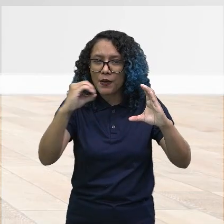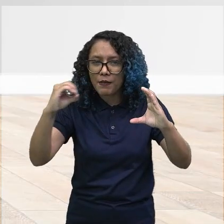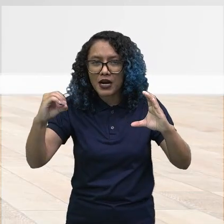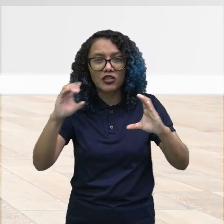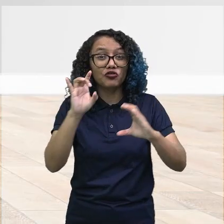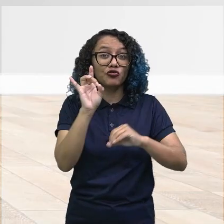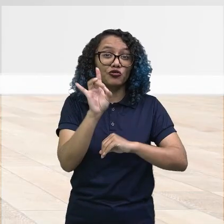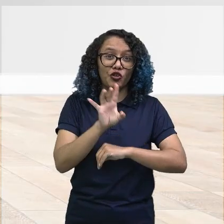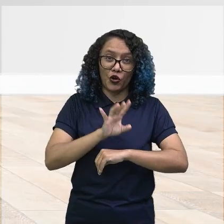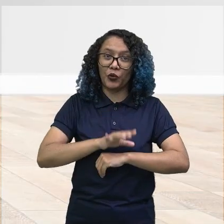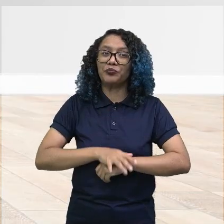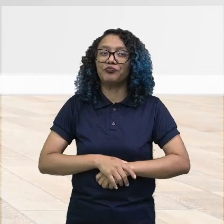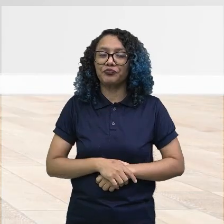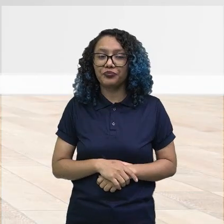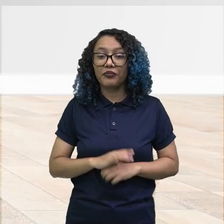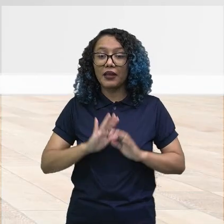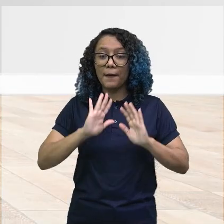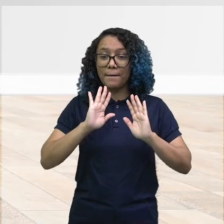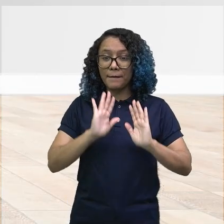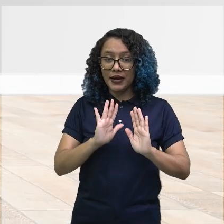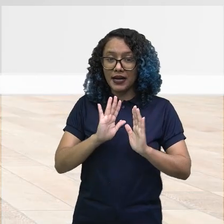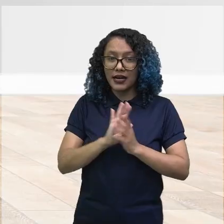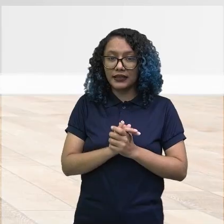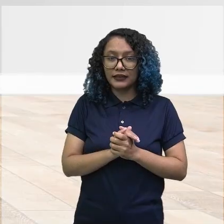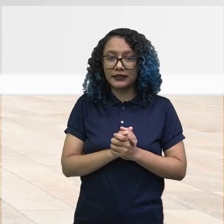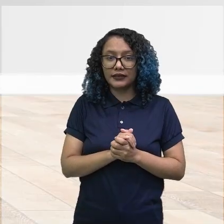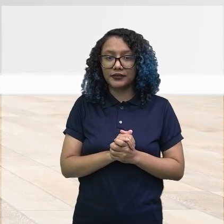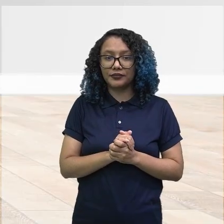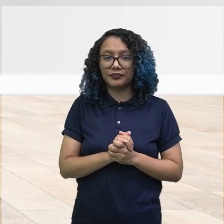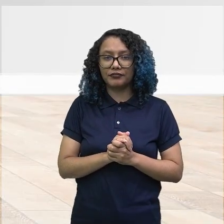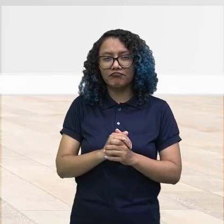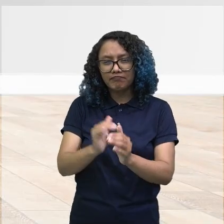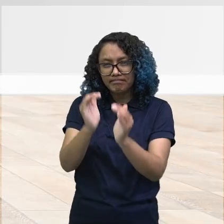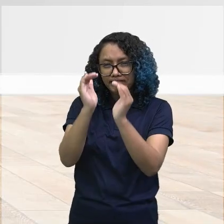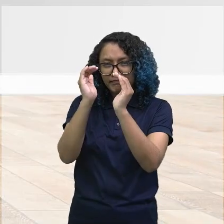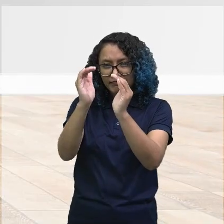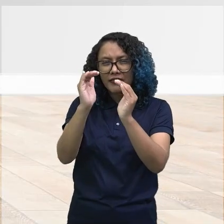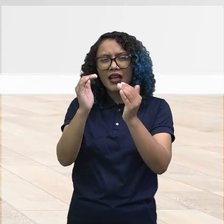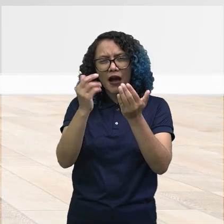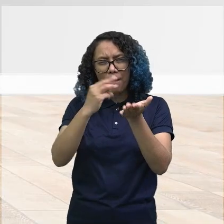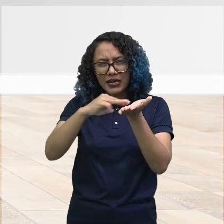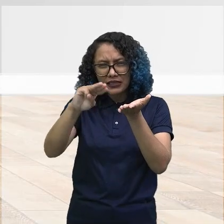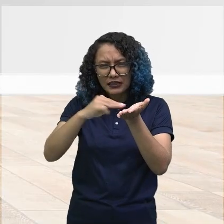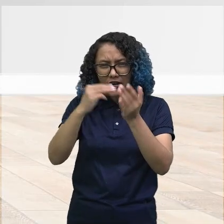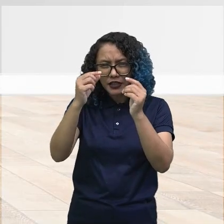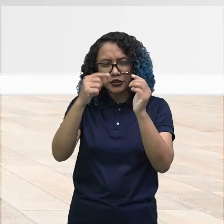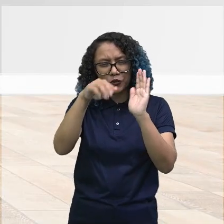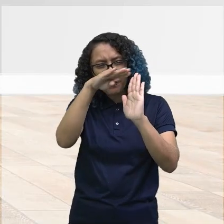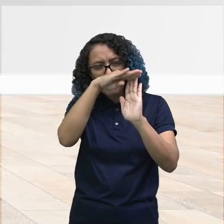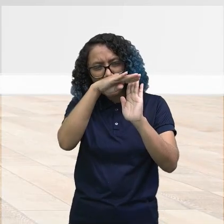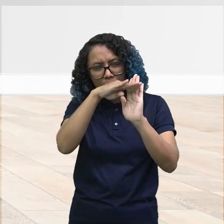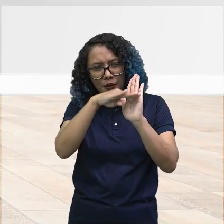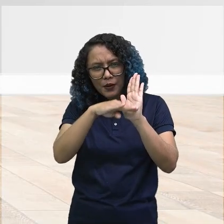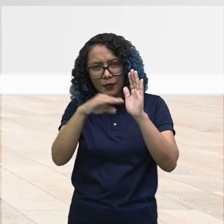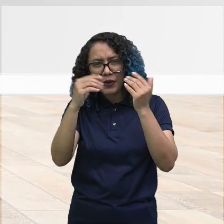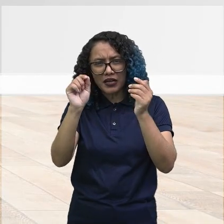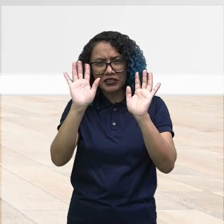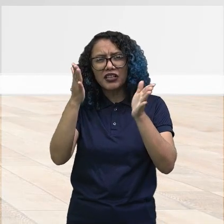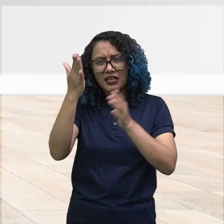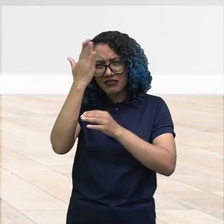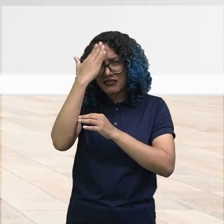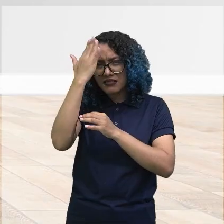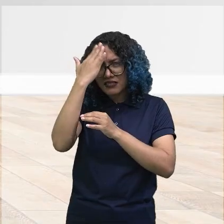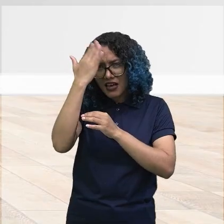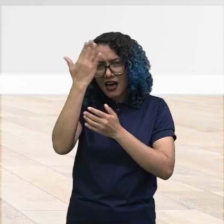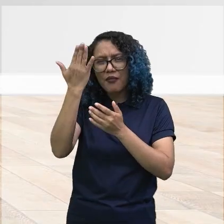os emojis. Só que a sequência que ele estava lá, a gente já consegue identificar até o teor daquela conversa,